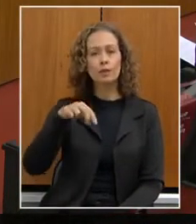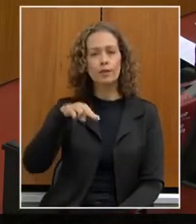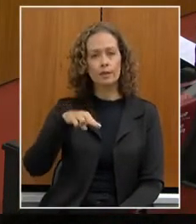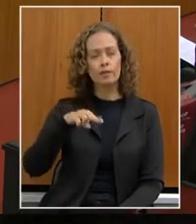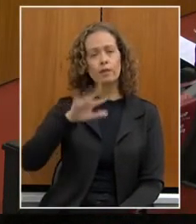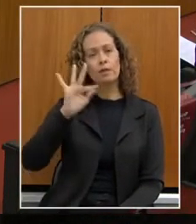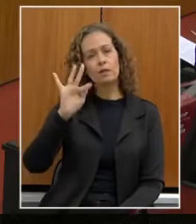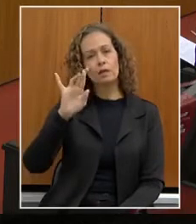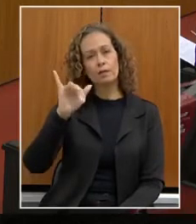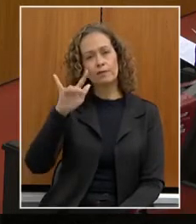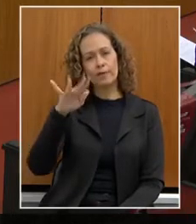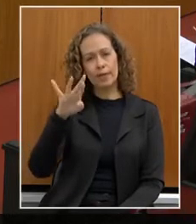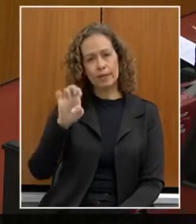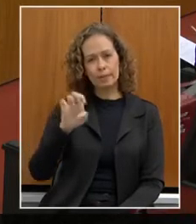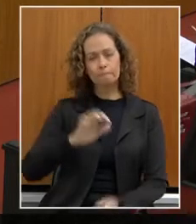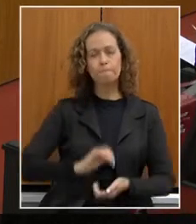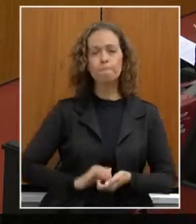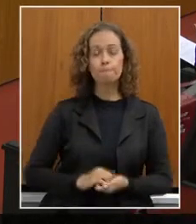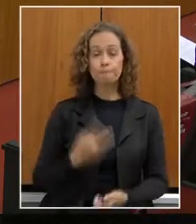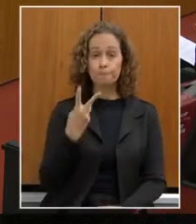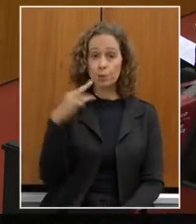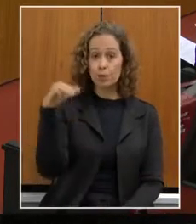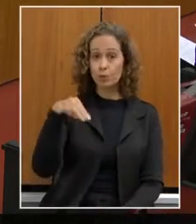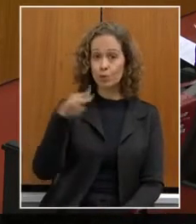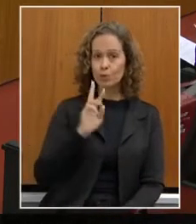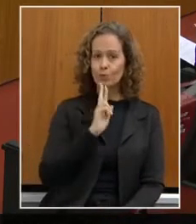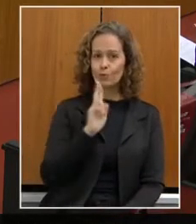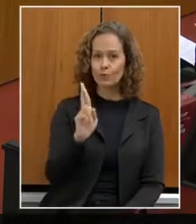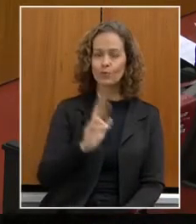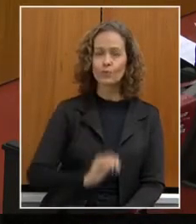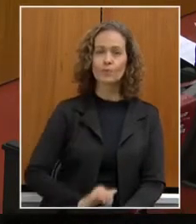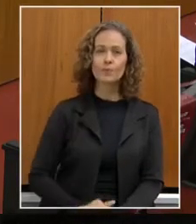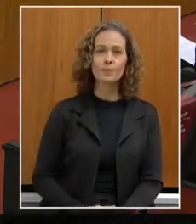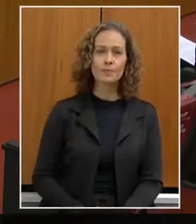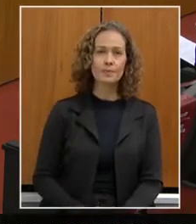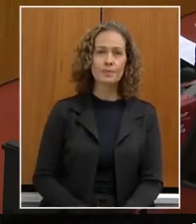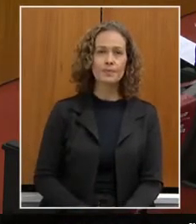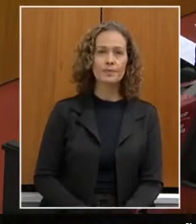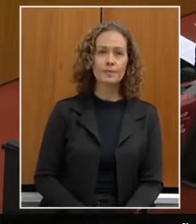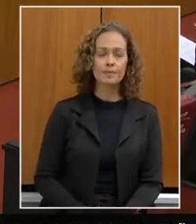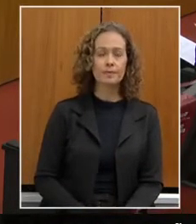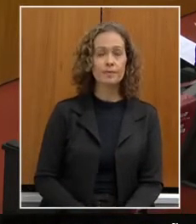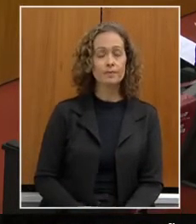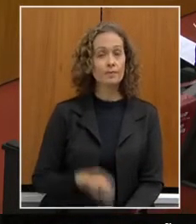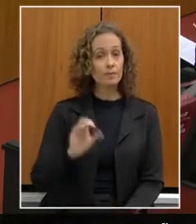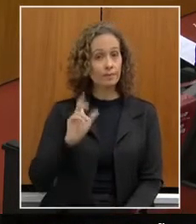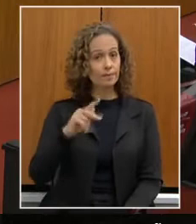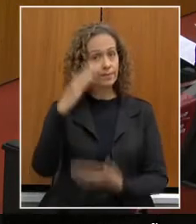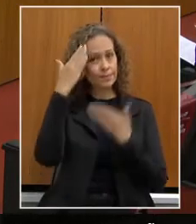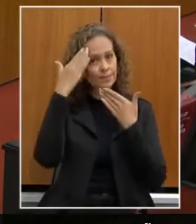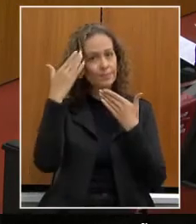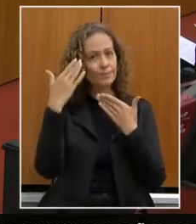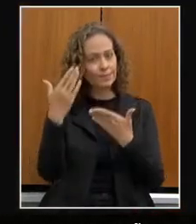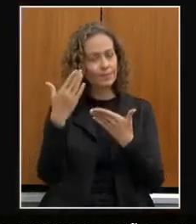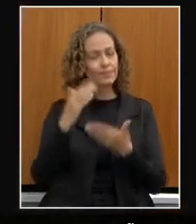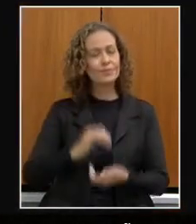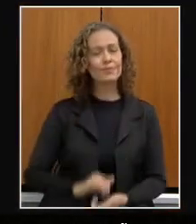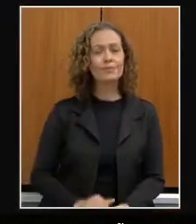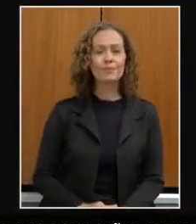para a sua réplica Jean dois minutos Ok muito obrigado Carlos